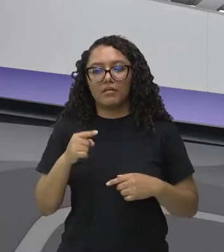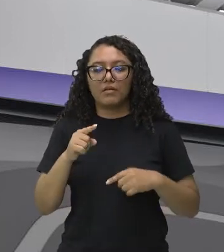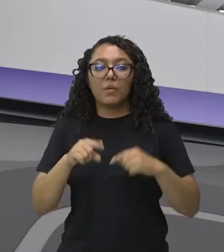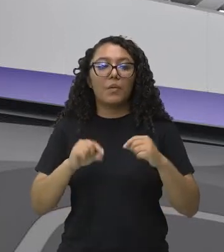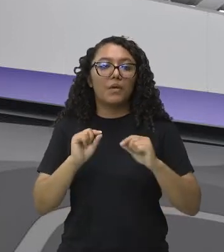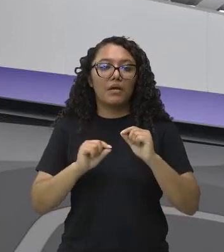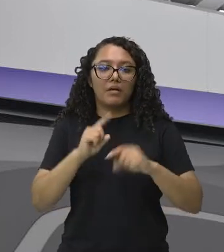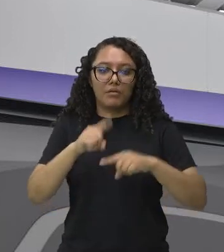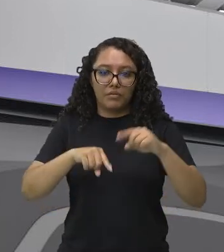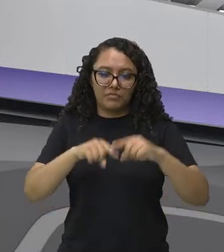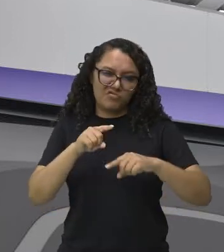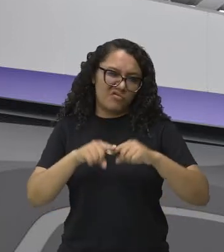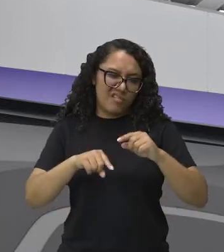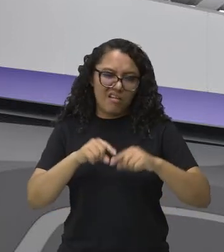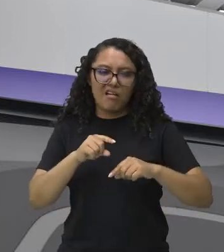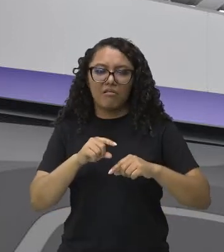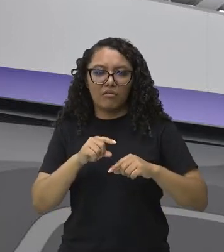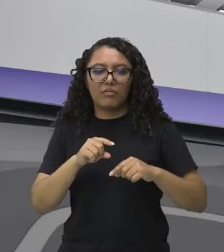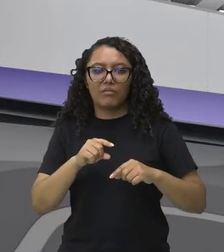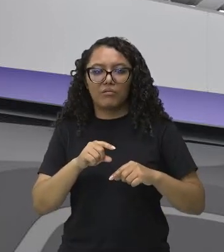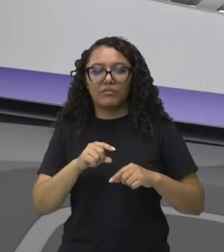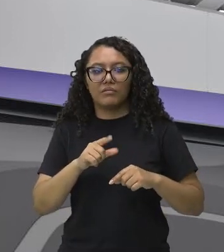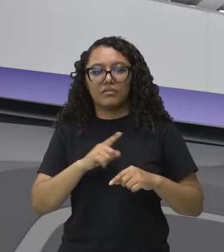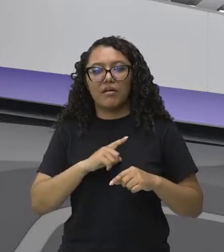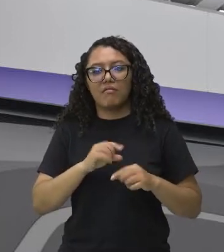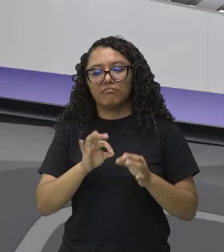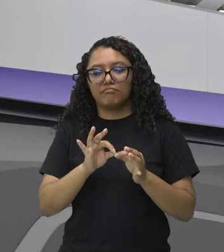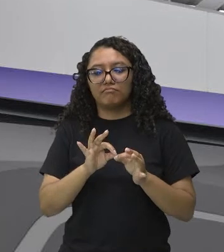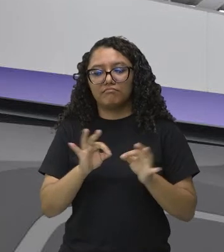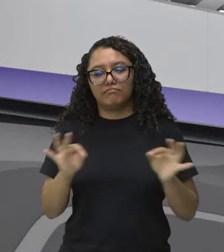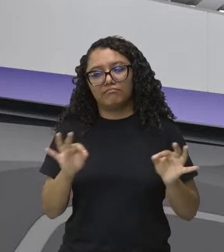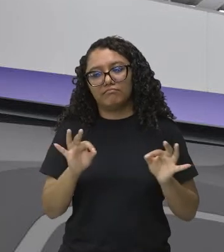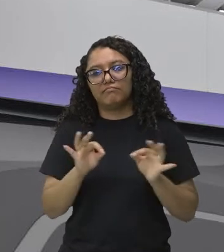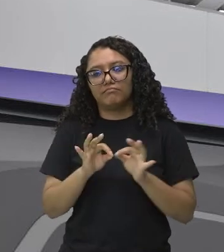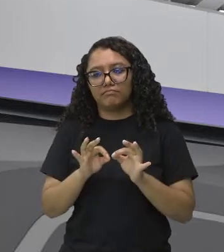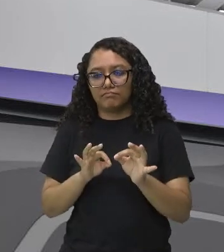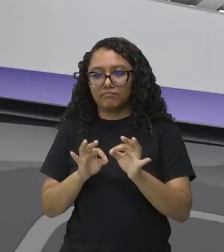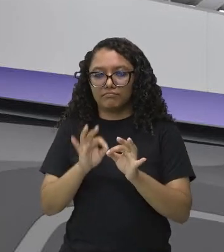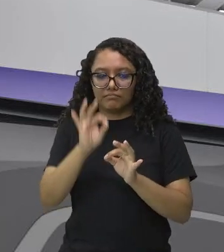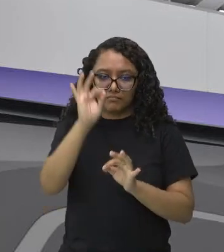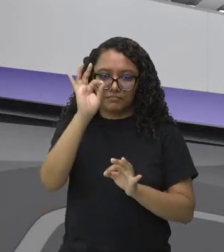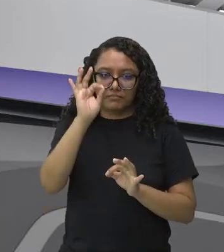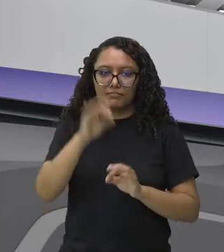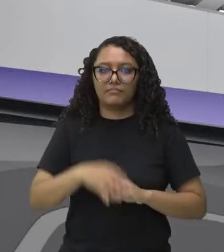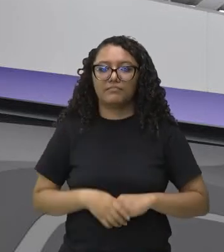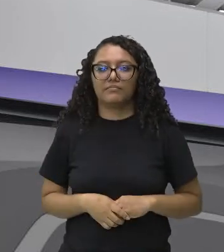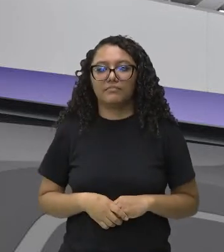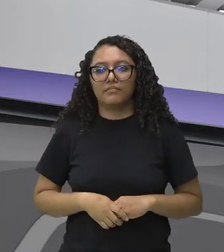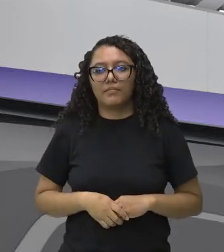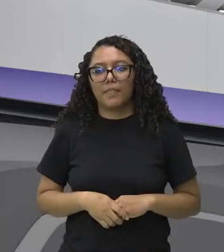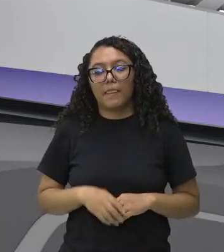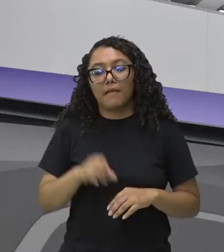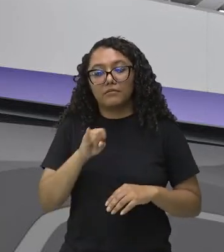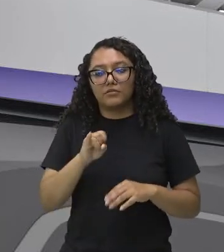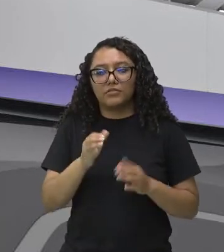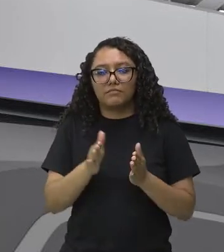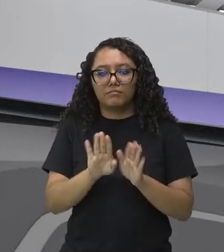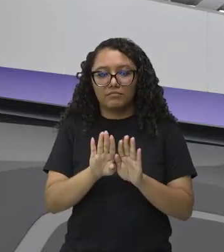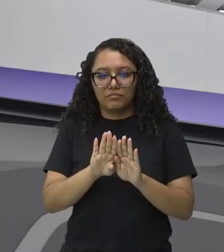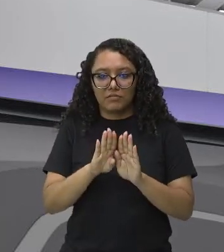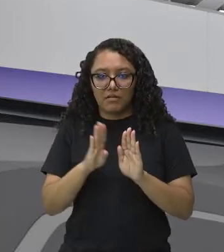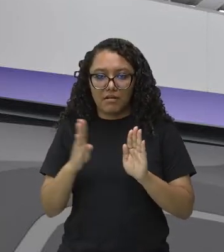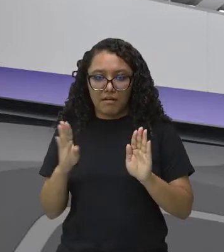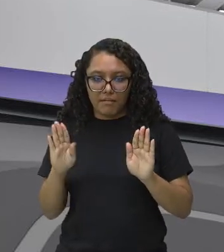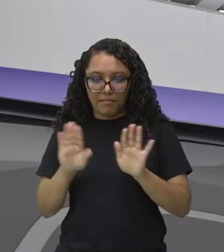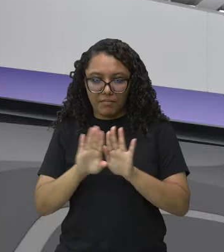uma figura que tem 3 dimensões, tá? Agora, se eu planificar esse